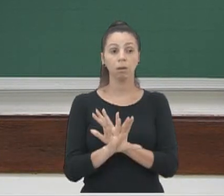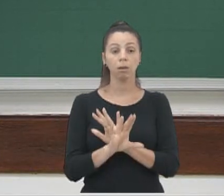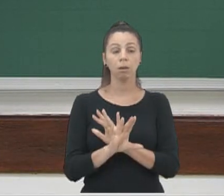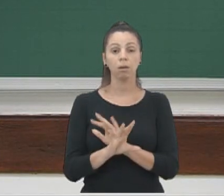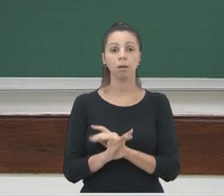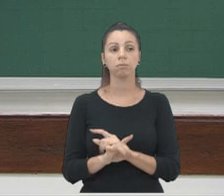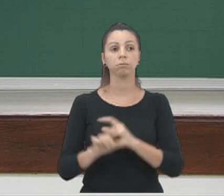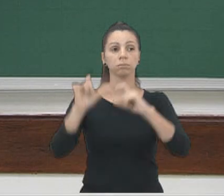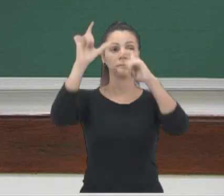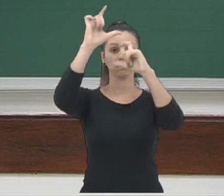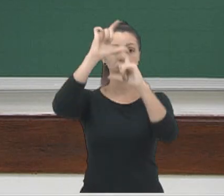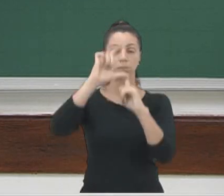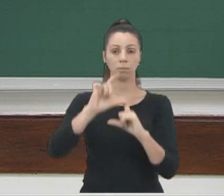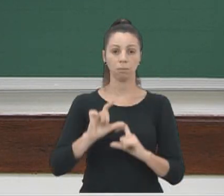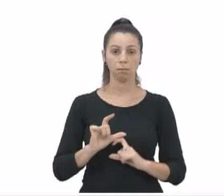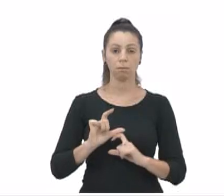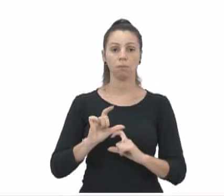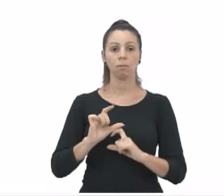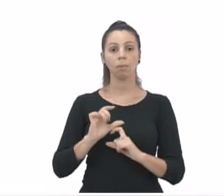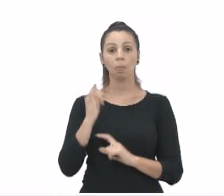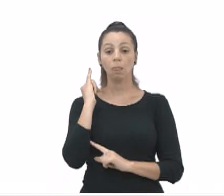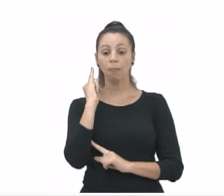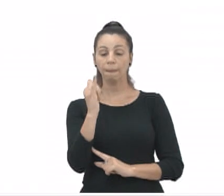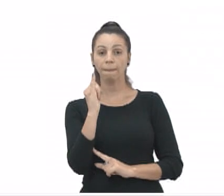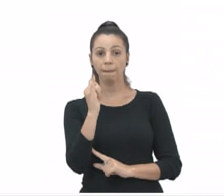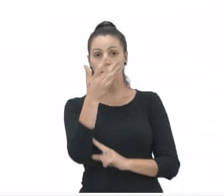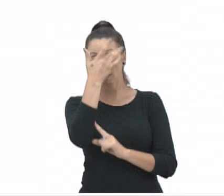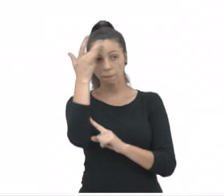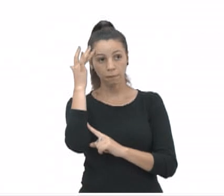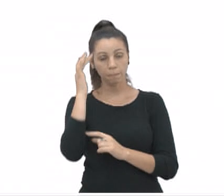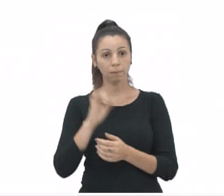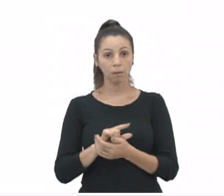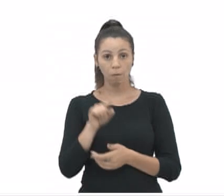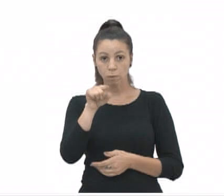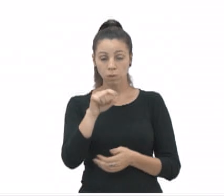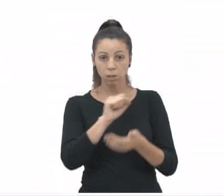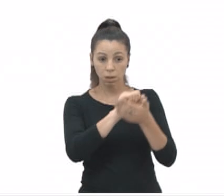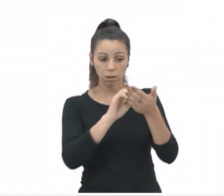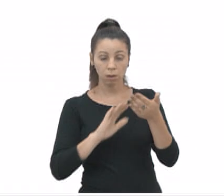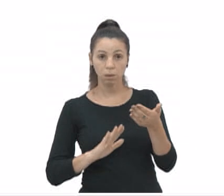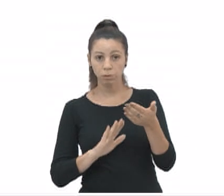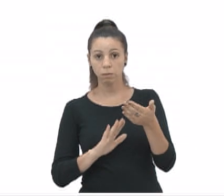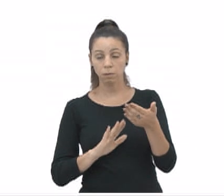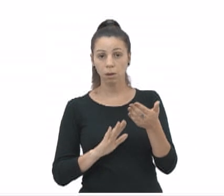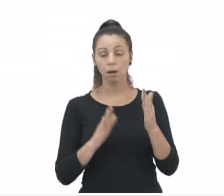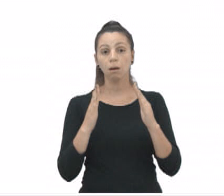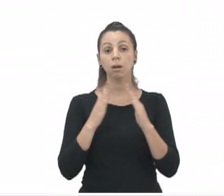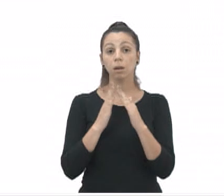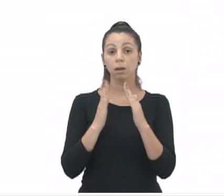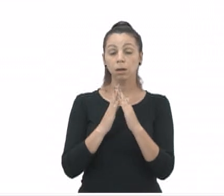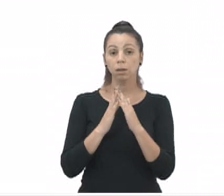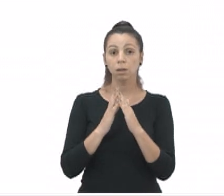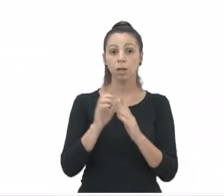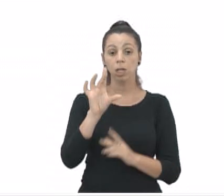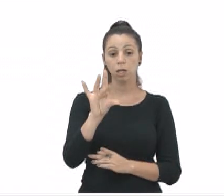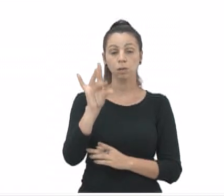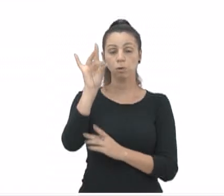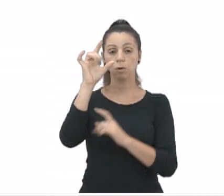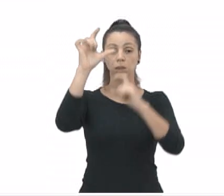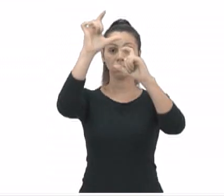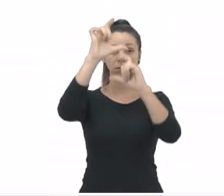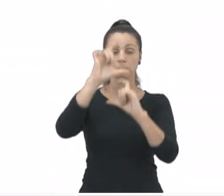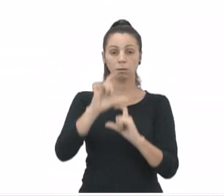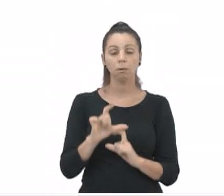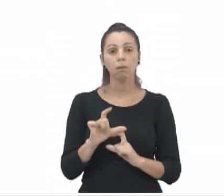de parágrafo narrativo. Você vai fazer essa atividade, isso é como tarefa, escolha um dos parágrafos e repense